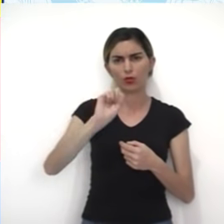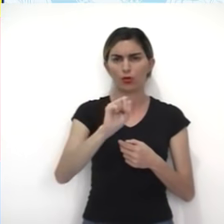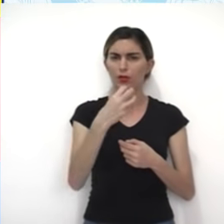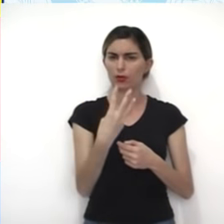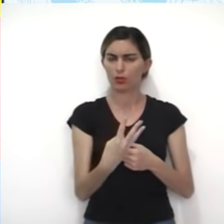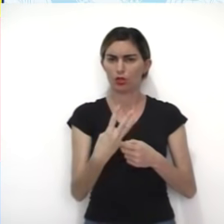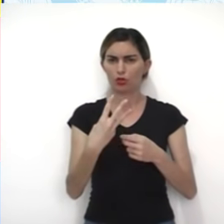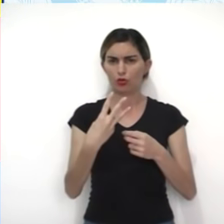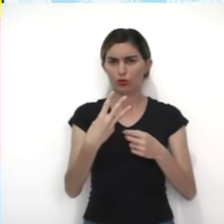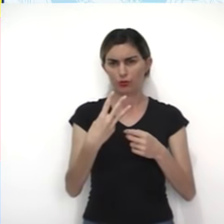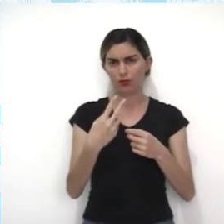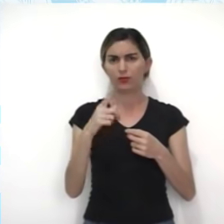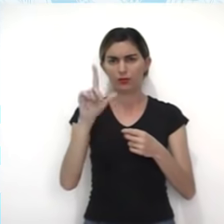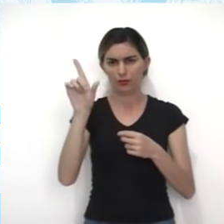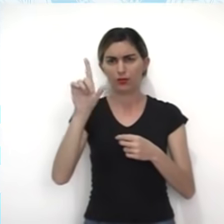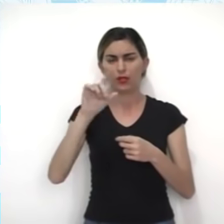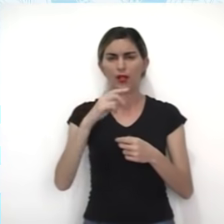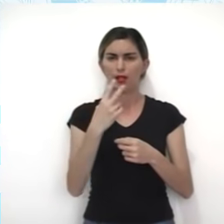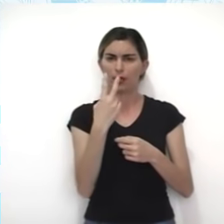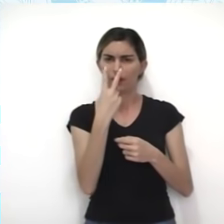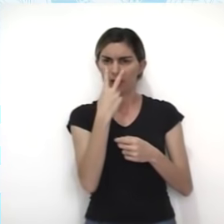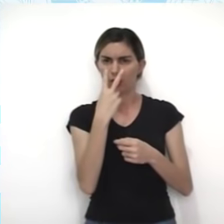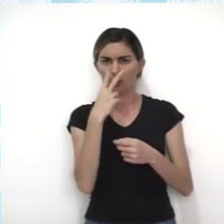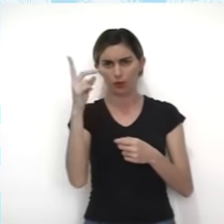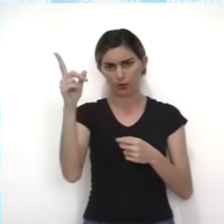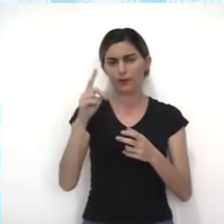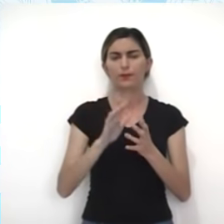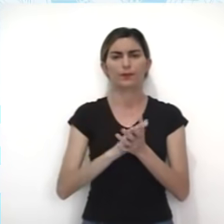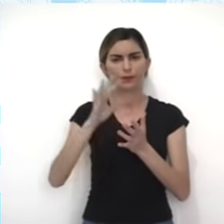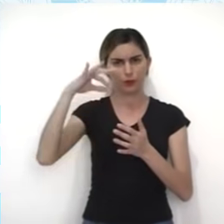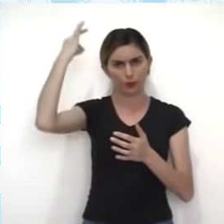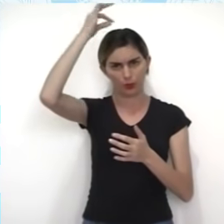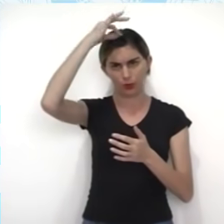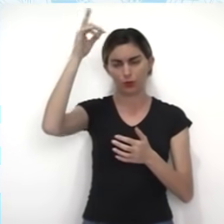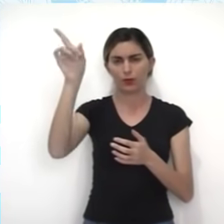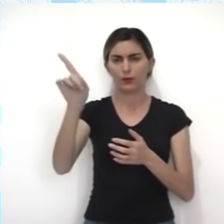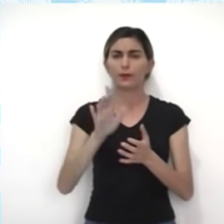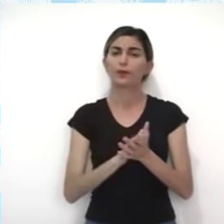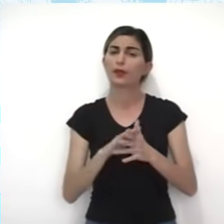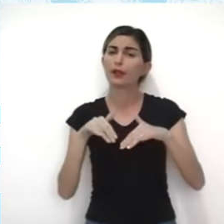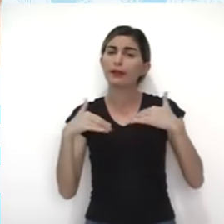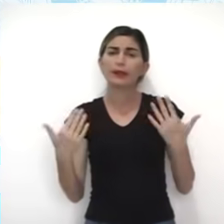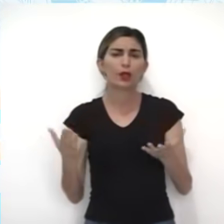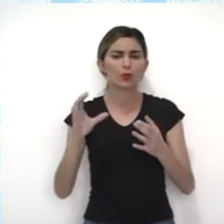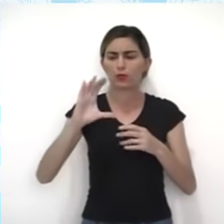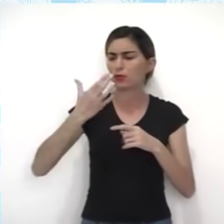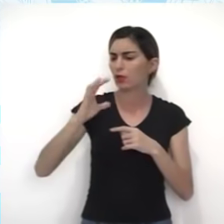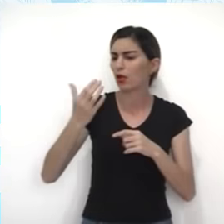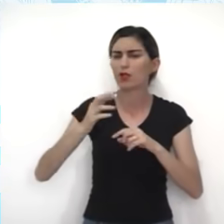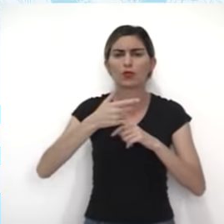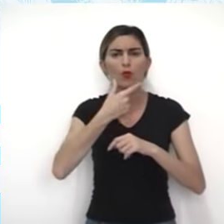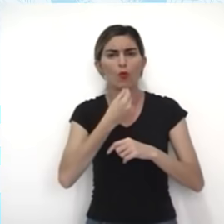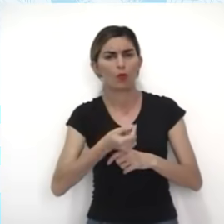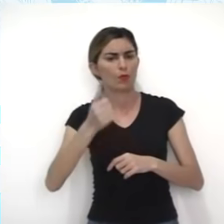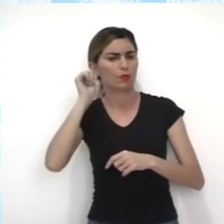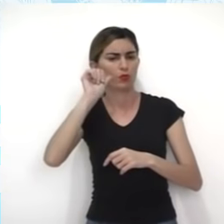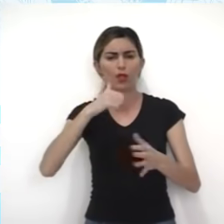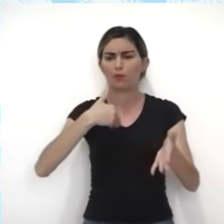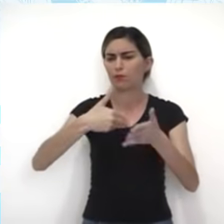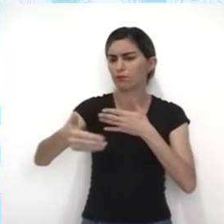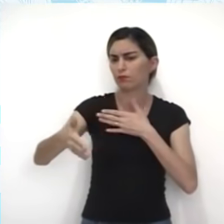1983 a situação então meninas astronomia é uma ciência que ela tem espaço para todos